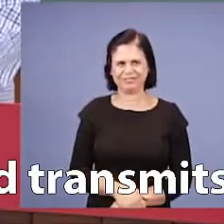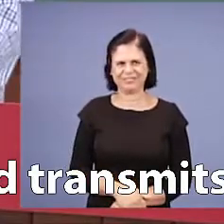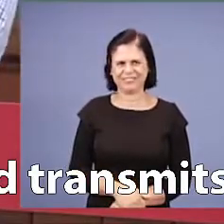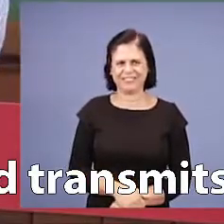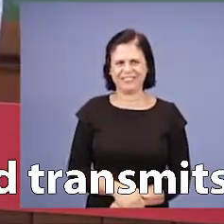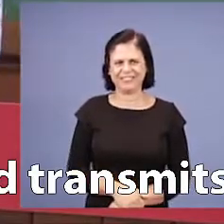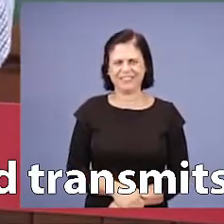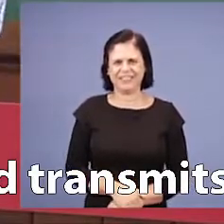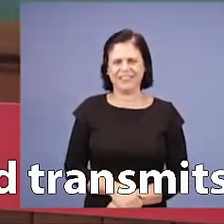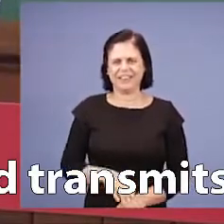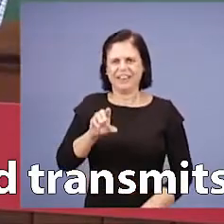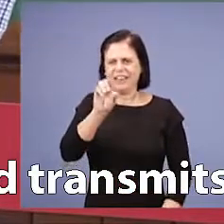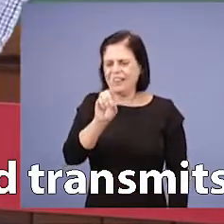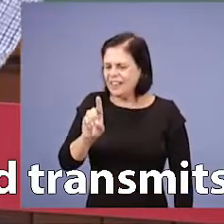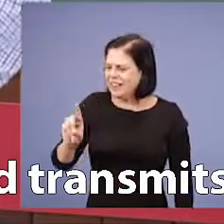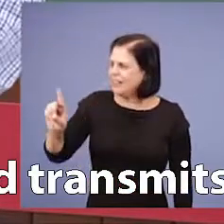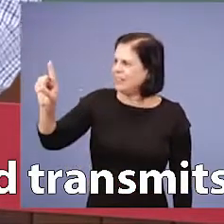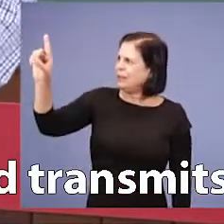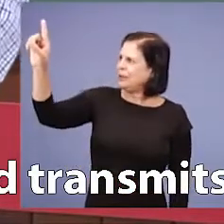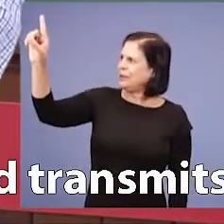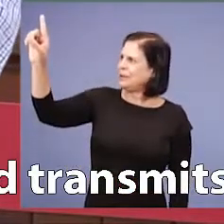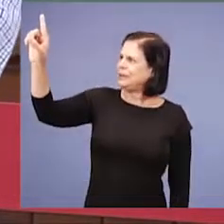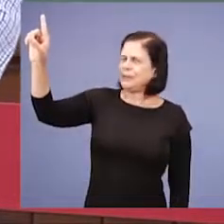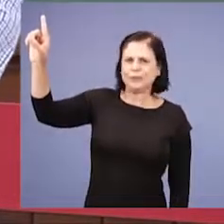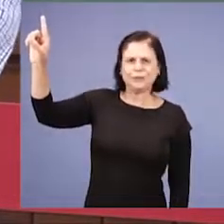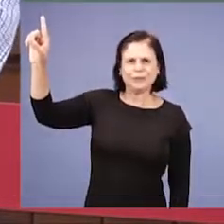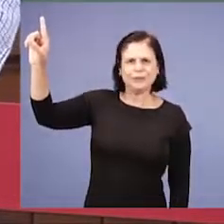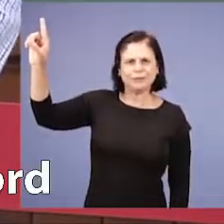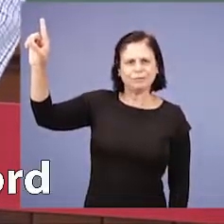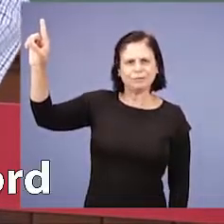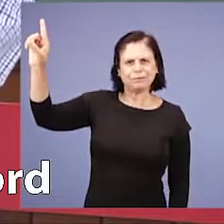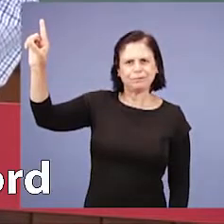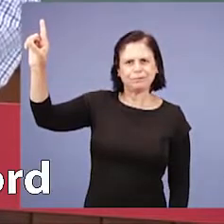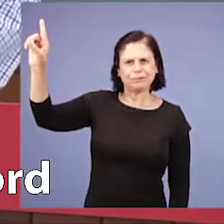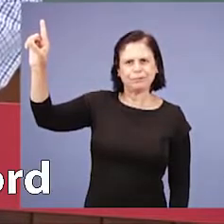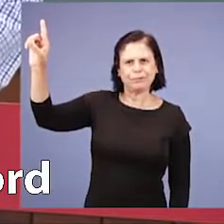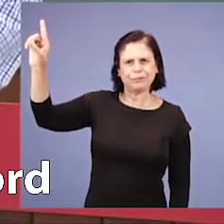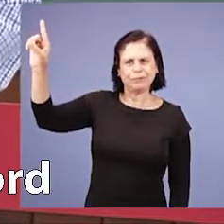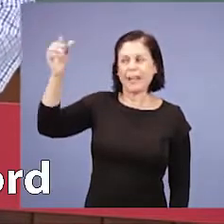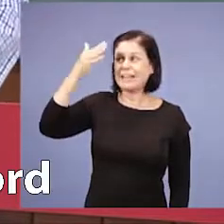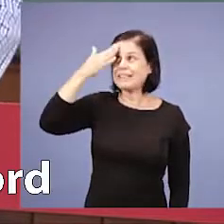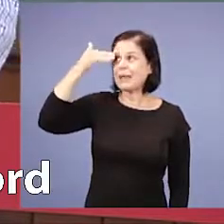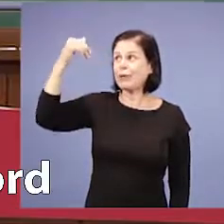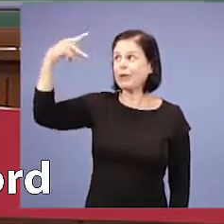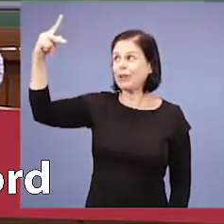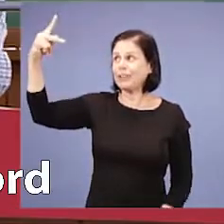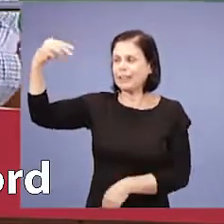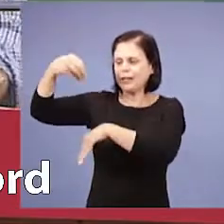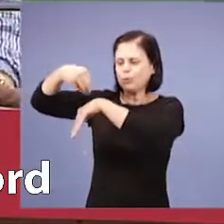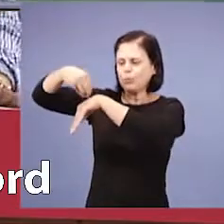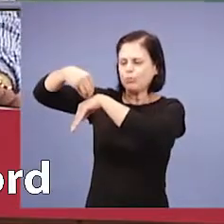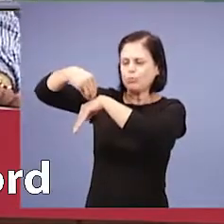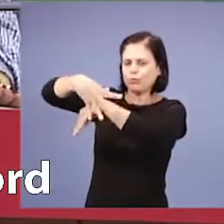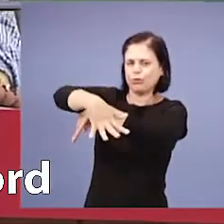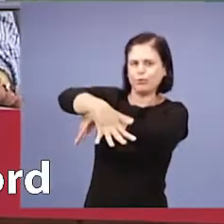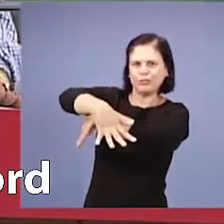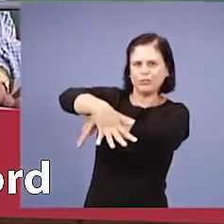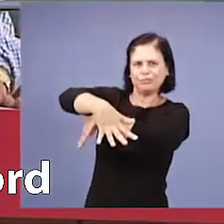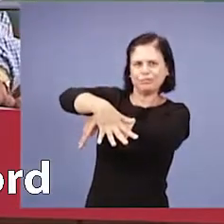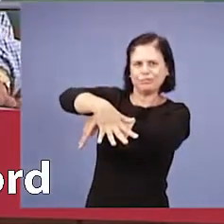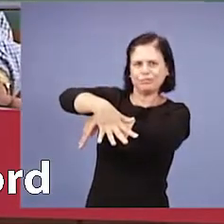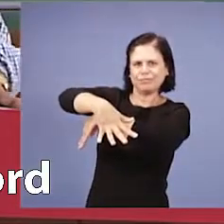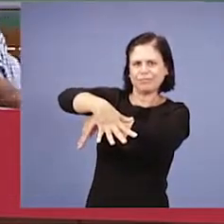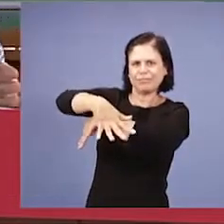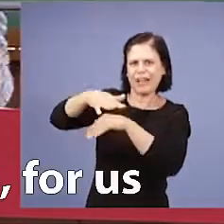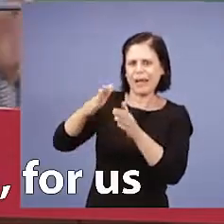deus transmitir a sua sabedoria de deus transmitir a sua